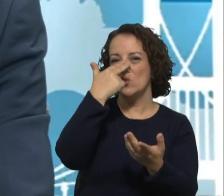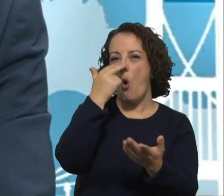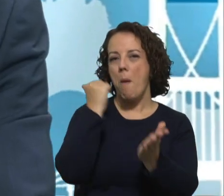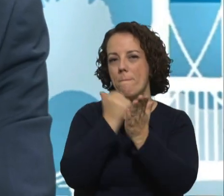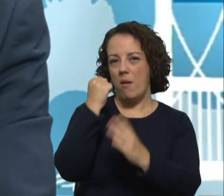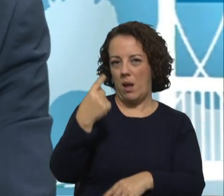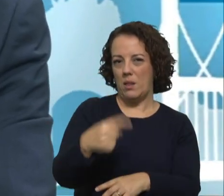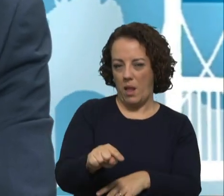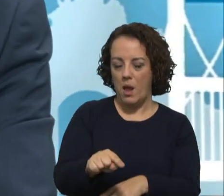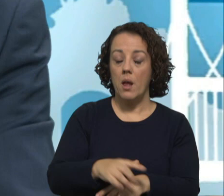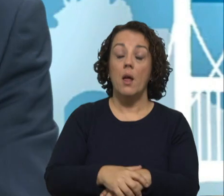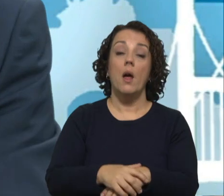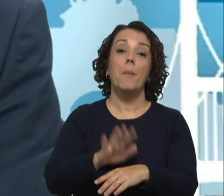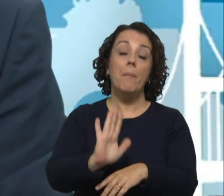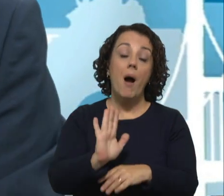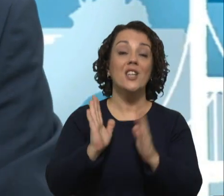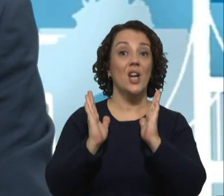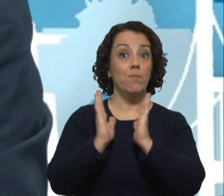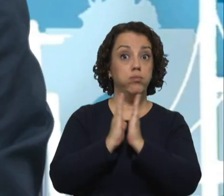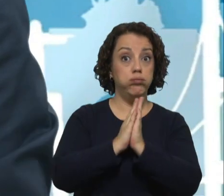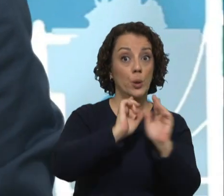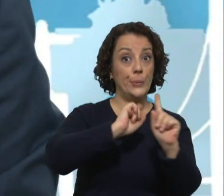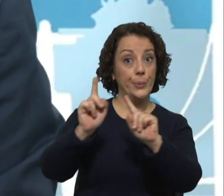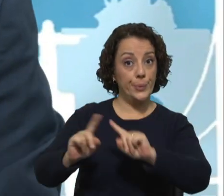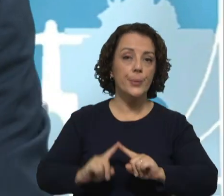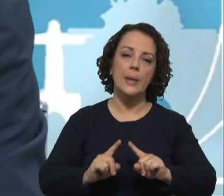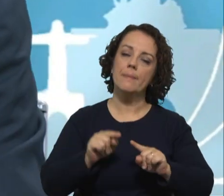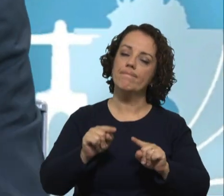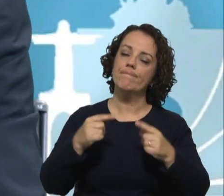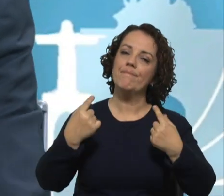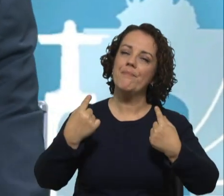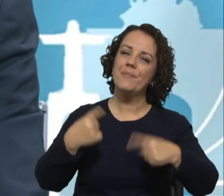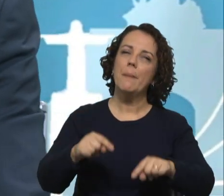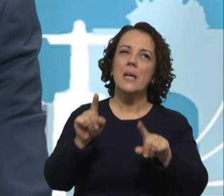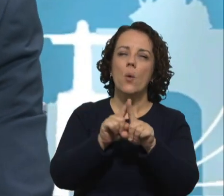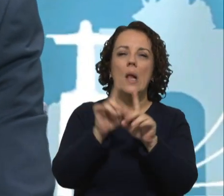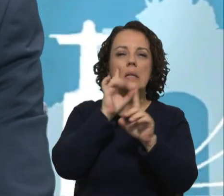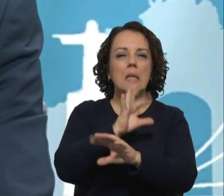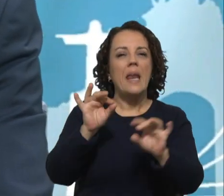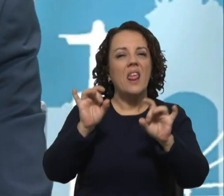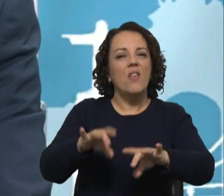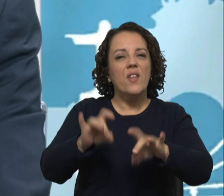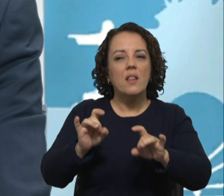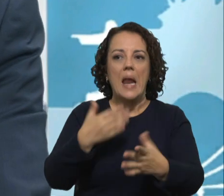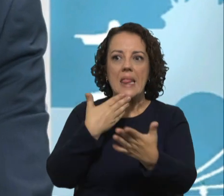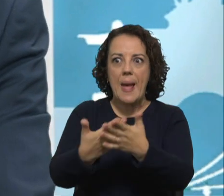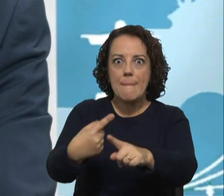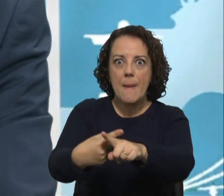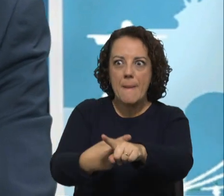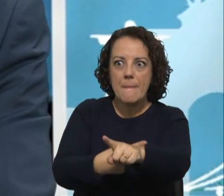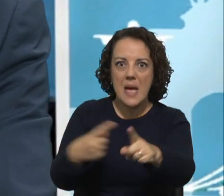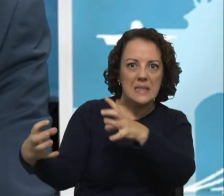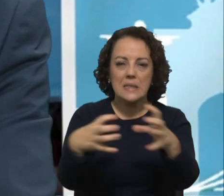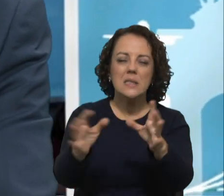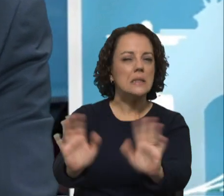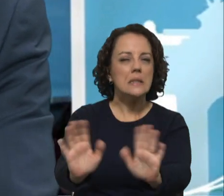conflito, sobretudo devem evitar alimentar o conflito e devem procurar contribuir para uma